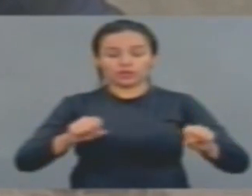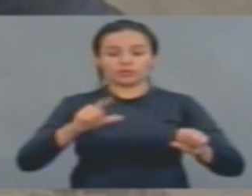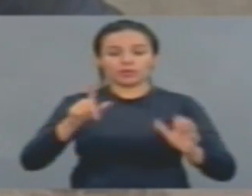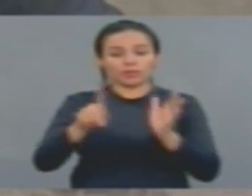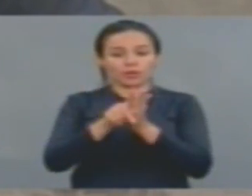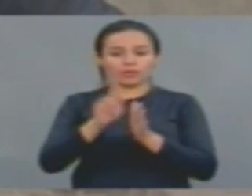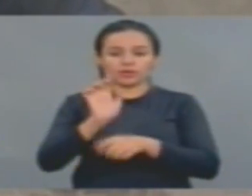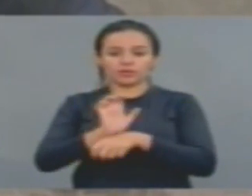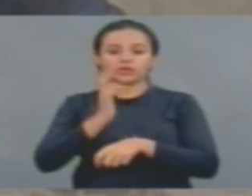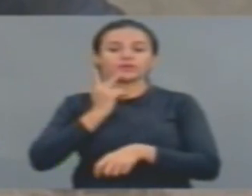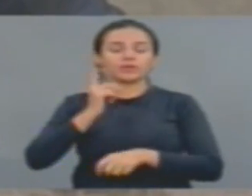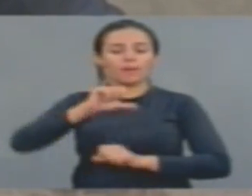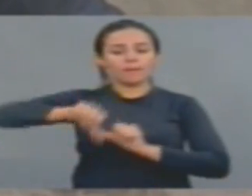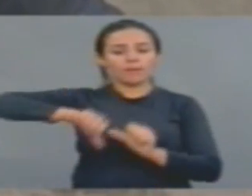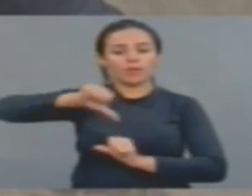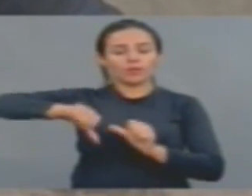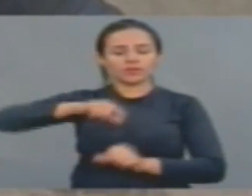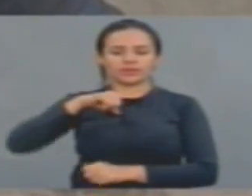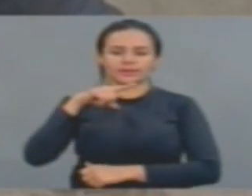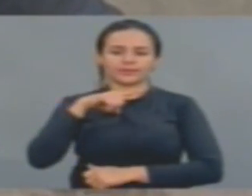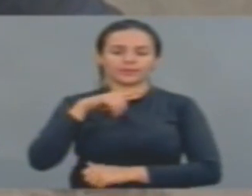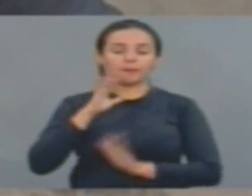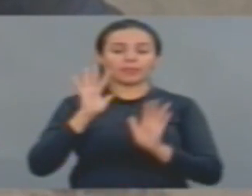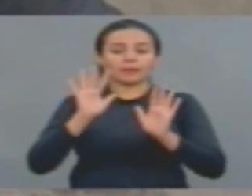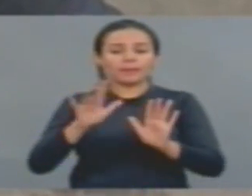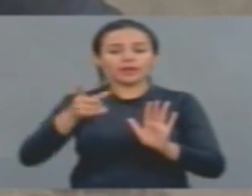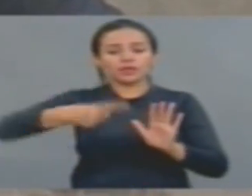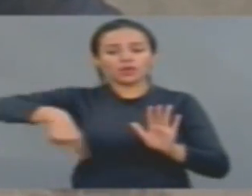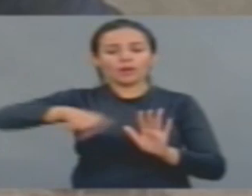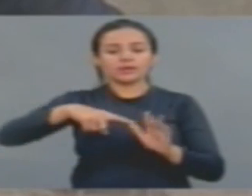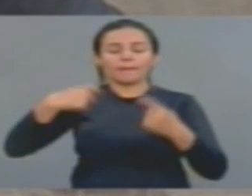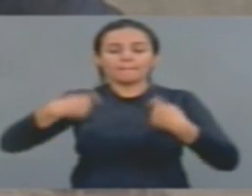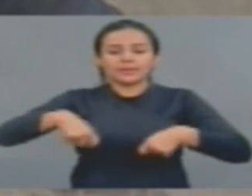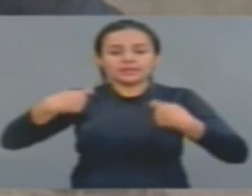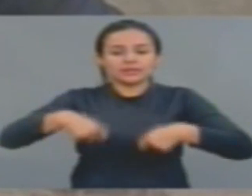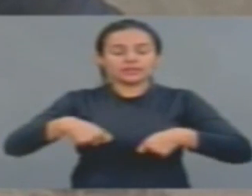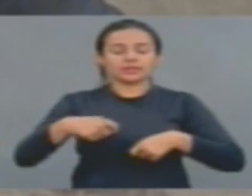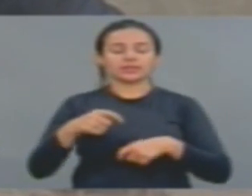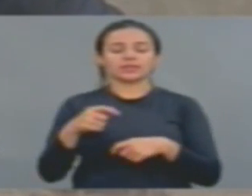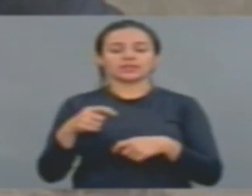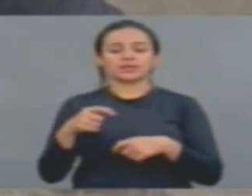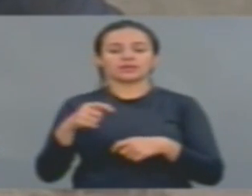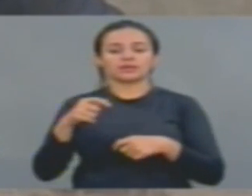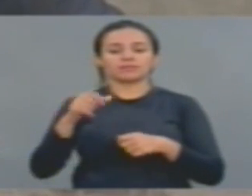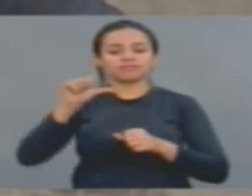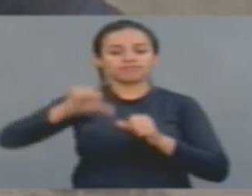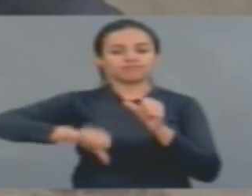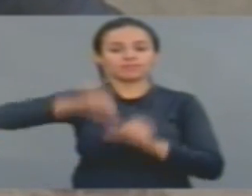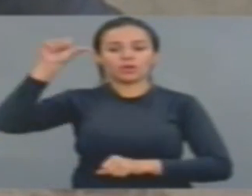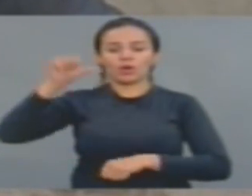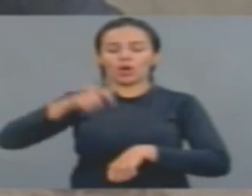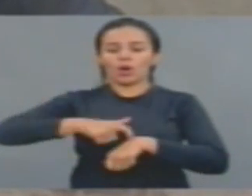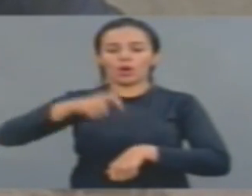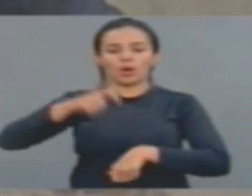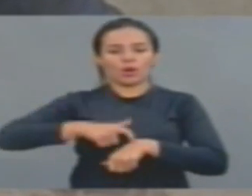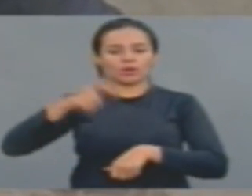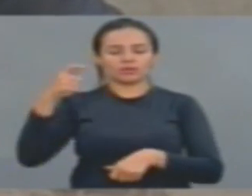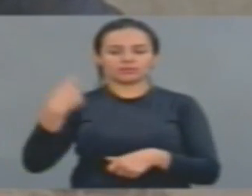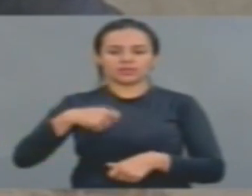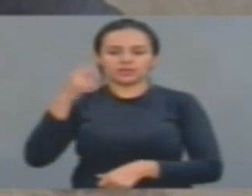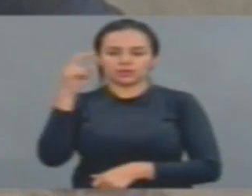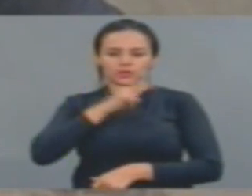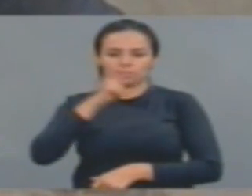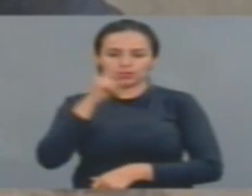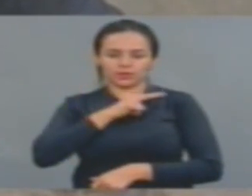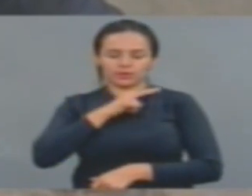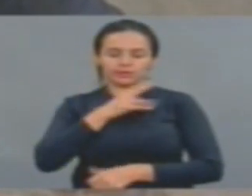estado do Ceará, mas precisamos de algo que possa dar resultados, mas com a urgência que o caso